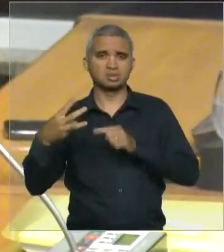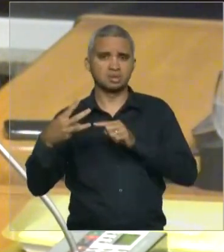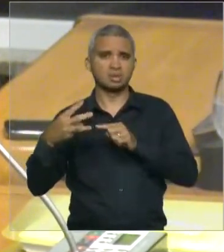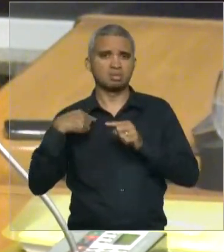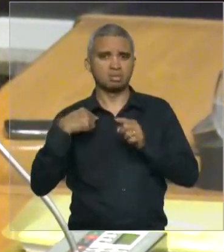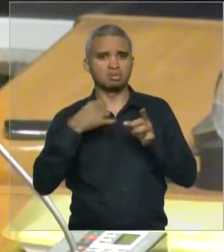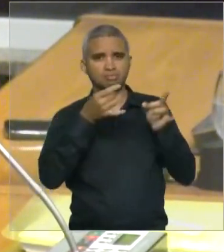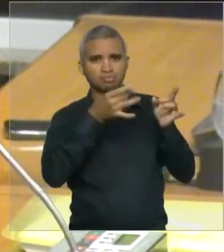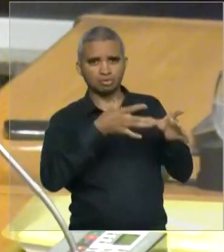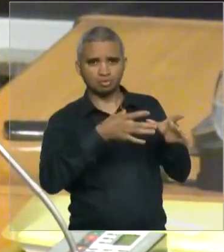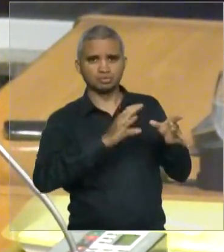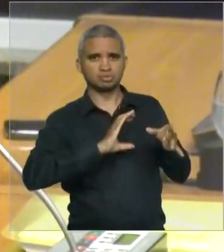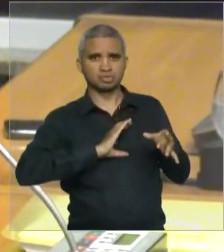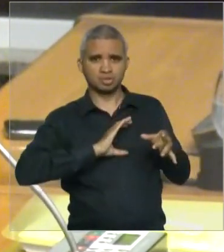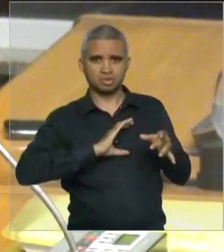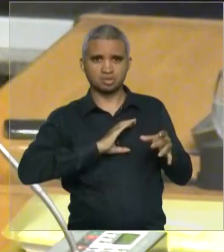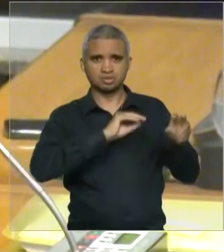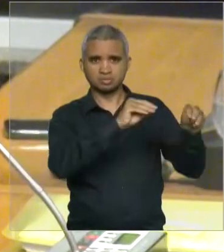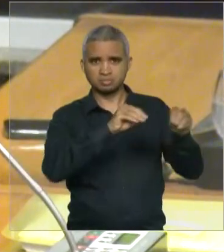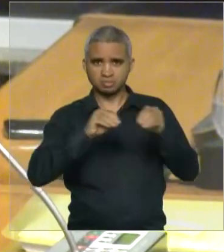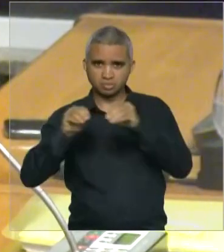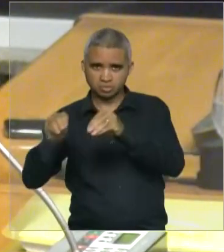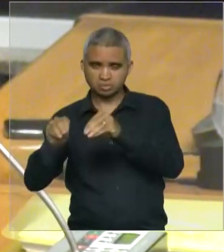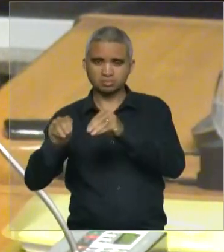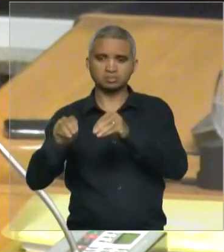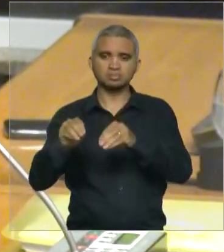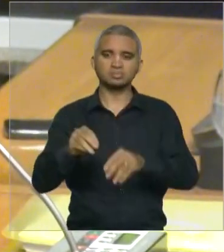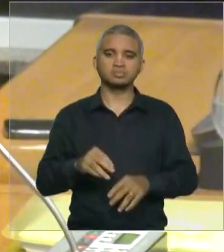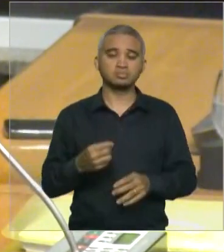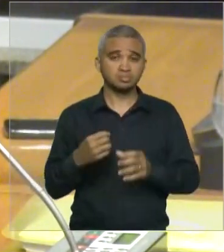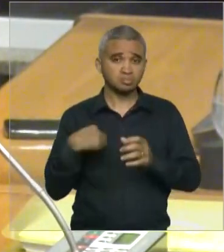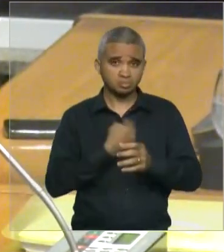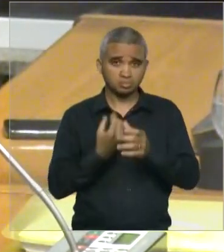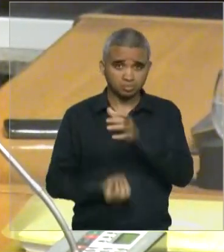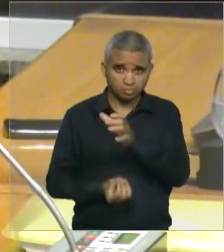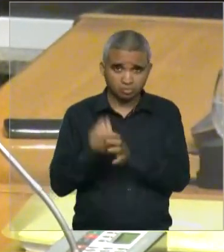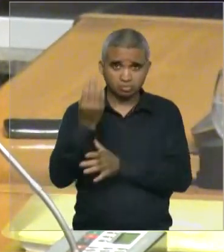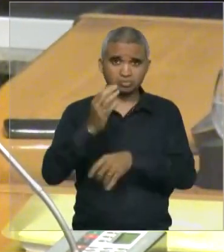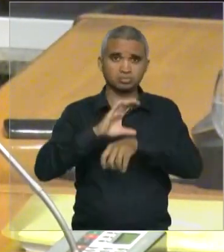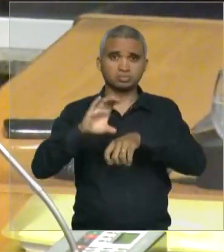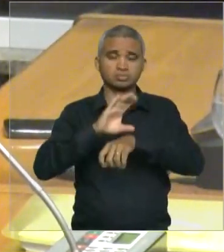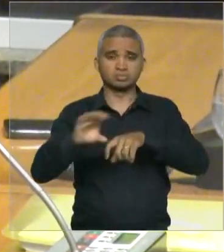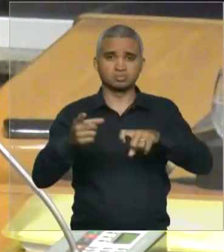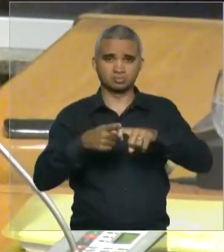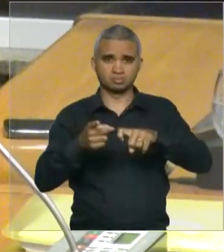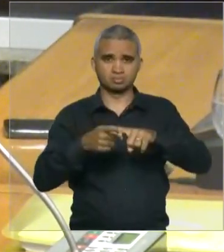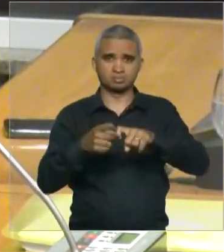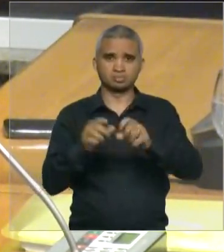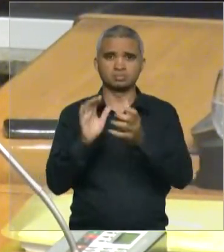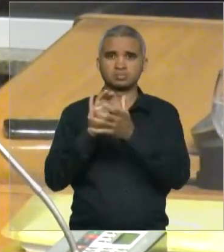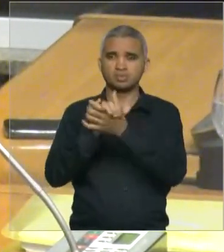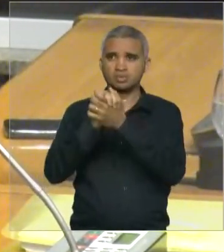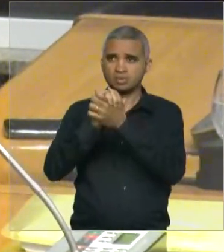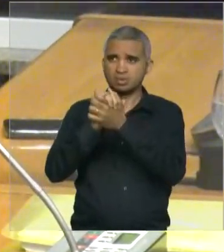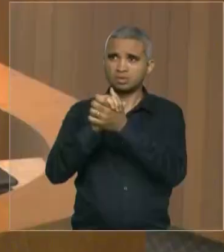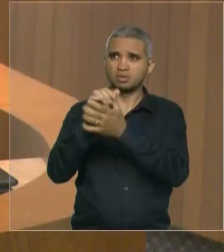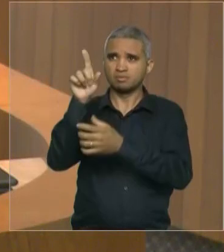a decisão do Conselho Universitário da criação desse curso. Sucesso para todos vocês, essa luta apenas começou.